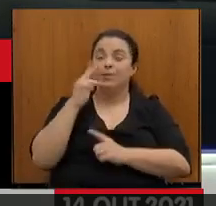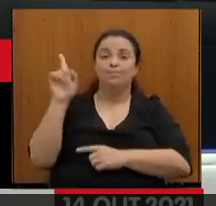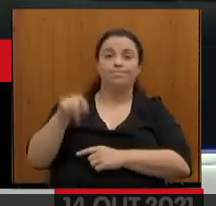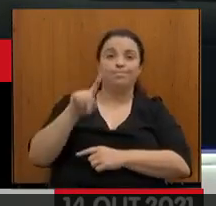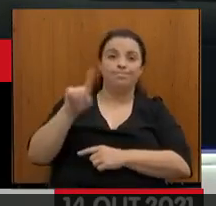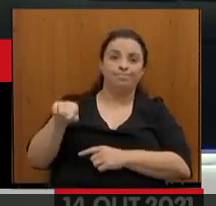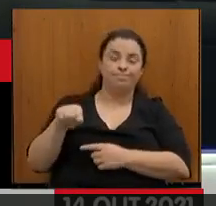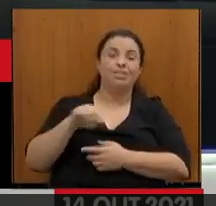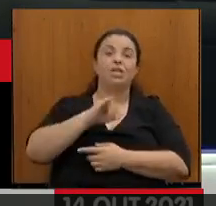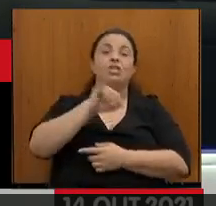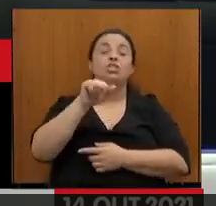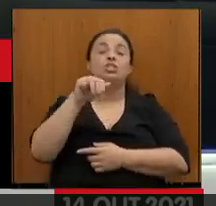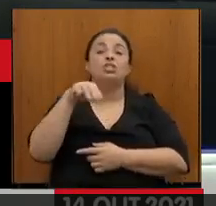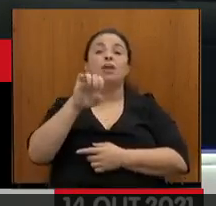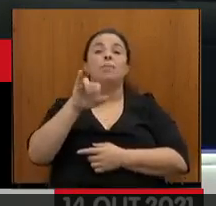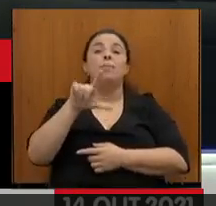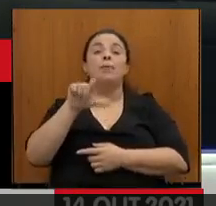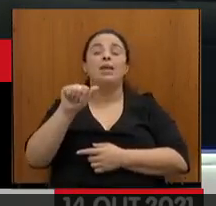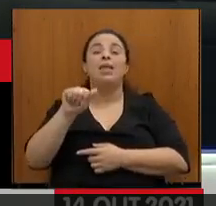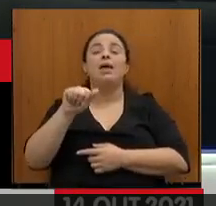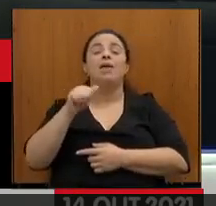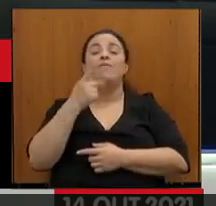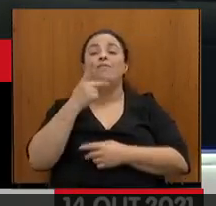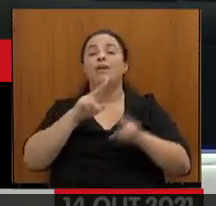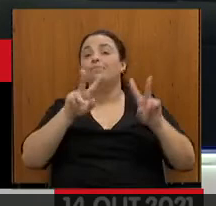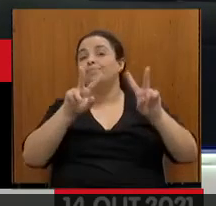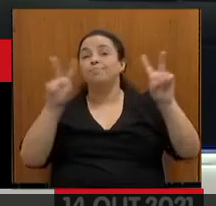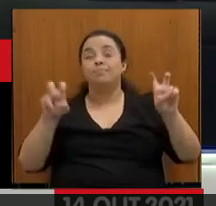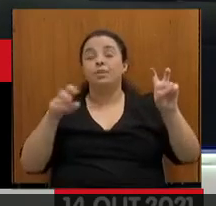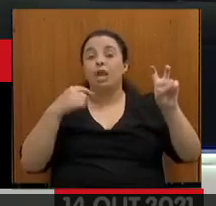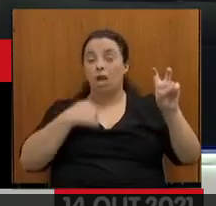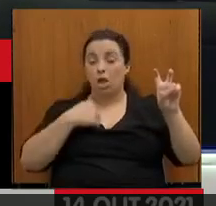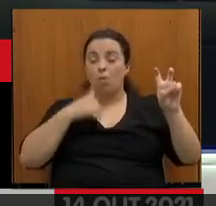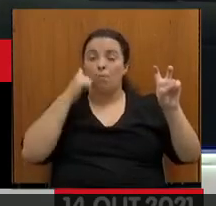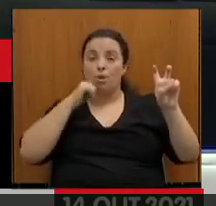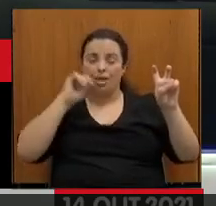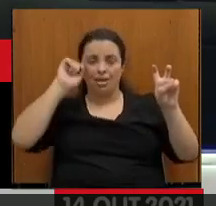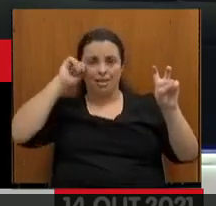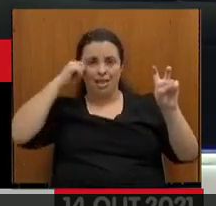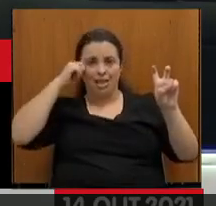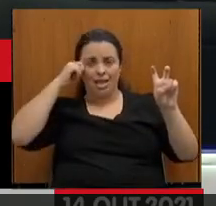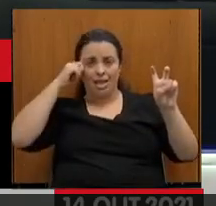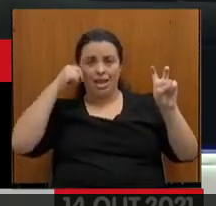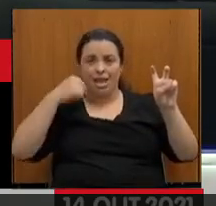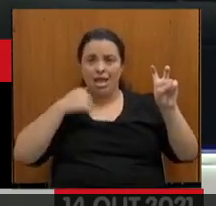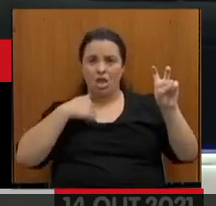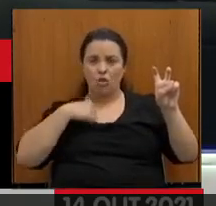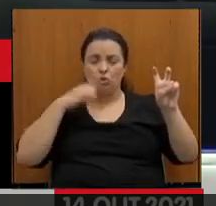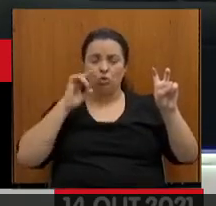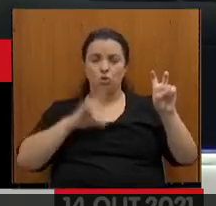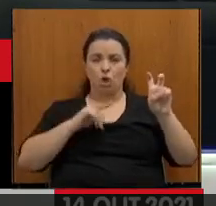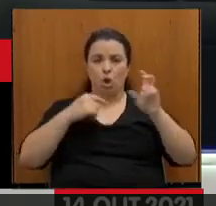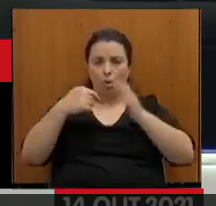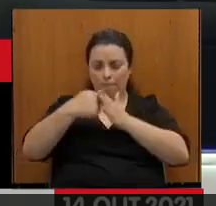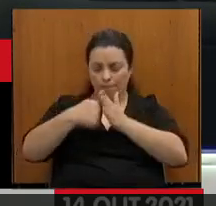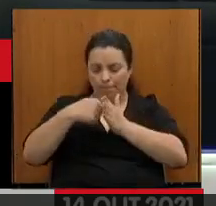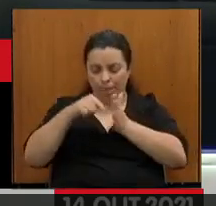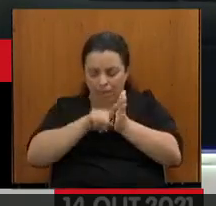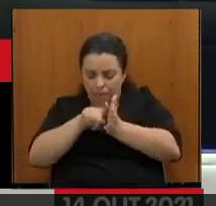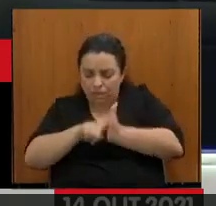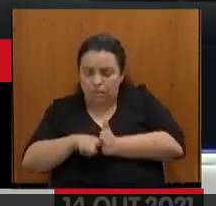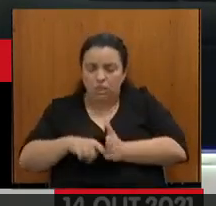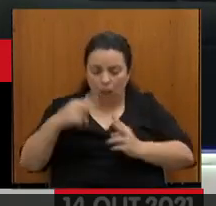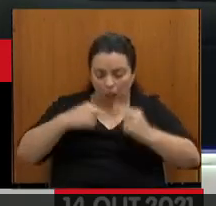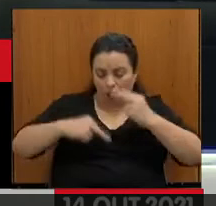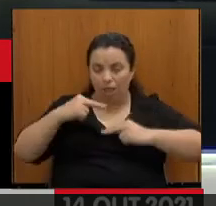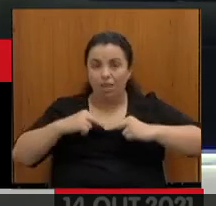Djamila adverte, aspas, como mulher e negra, não quero mais ser objeto de estudo, e sim o